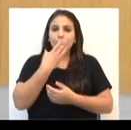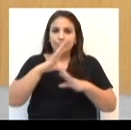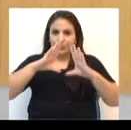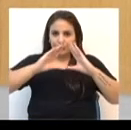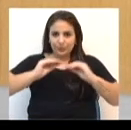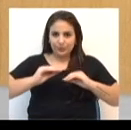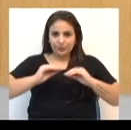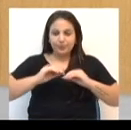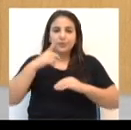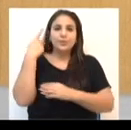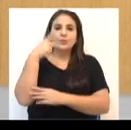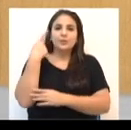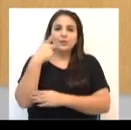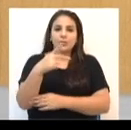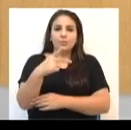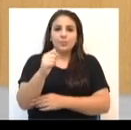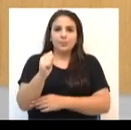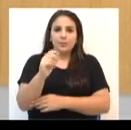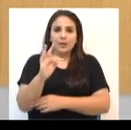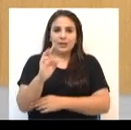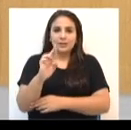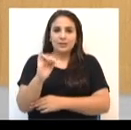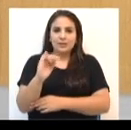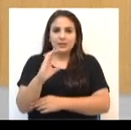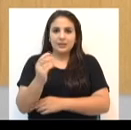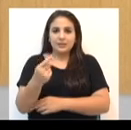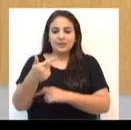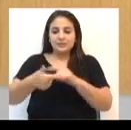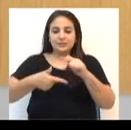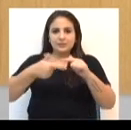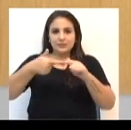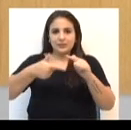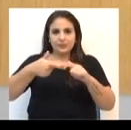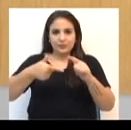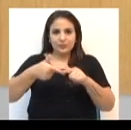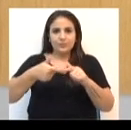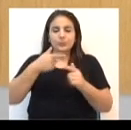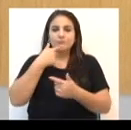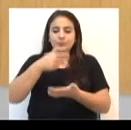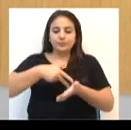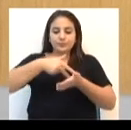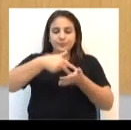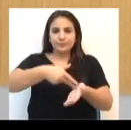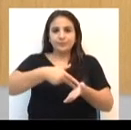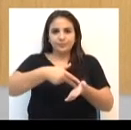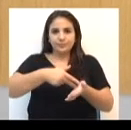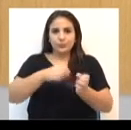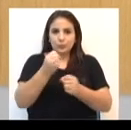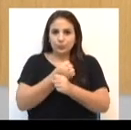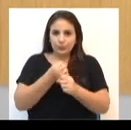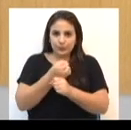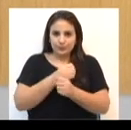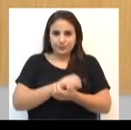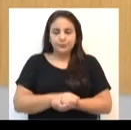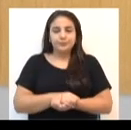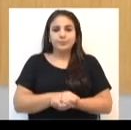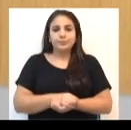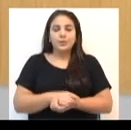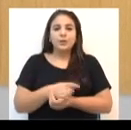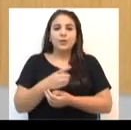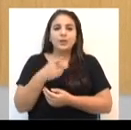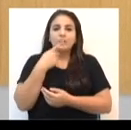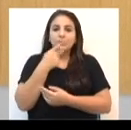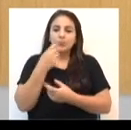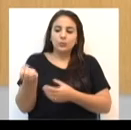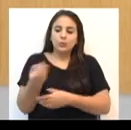Boa noite. O vereador Patrick Cavalcante foi o segundo orador do grande expediente no ano. O democrata falou